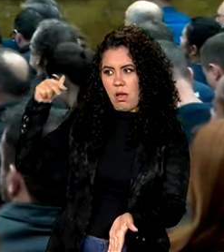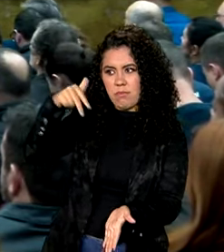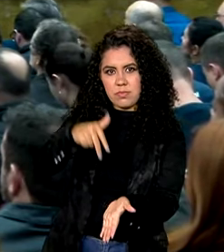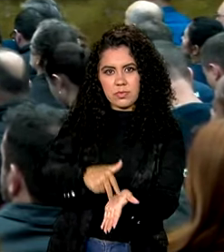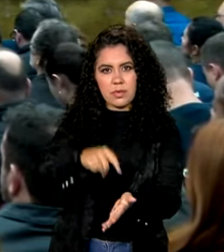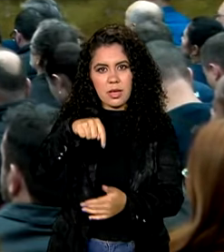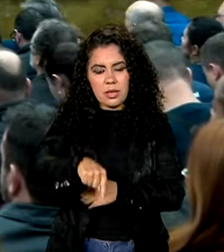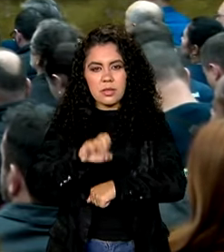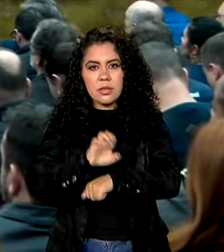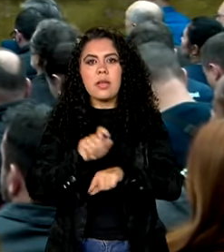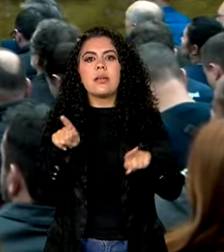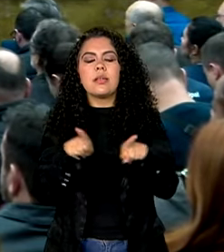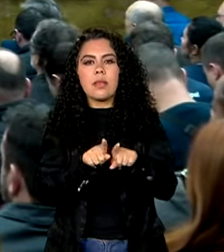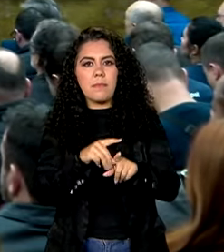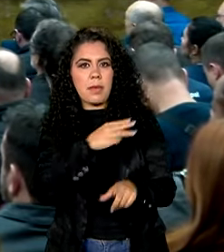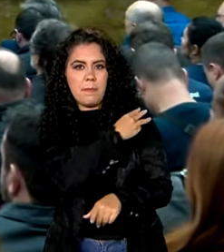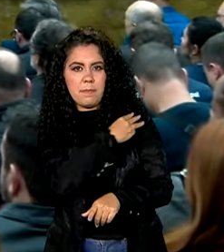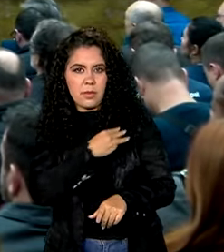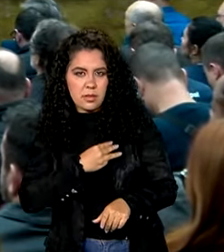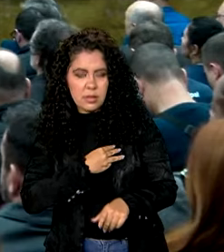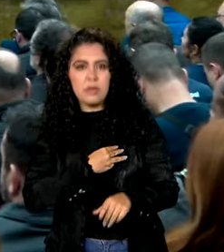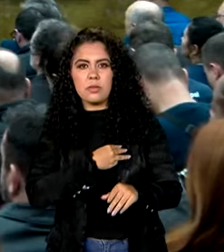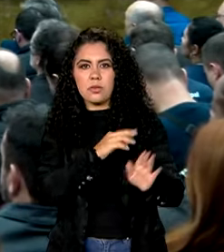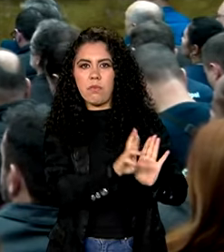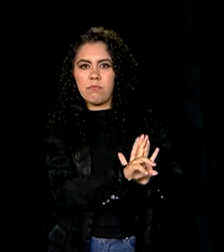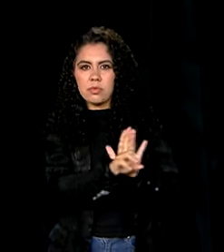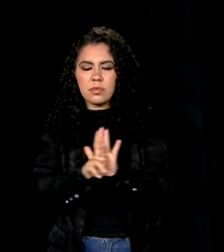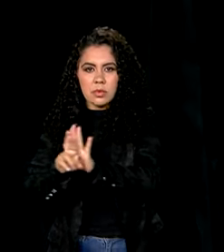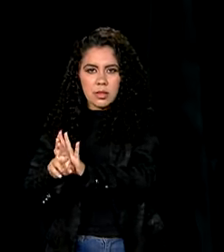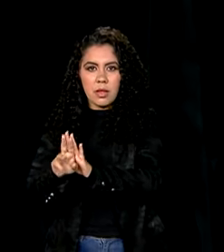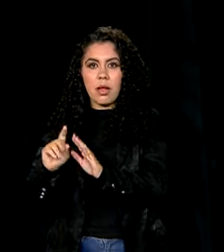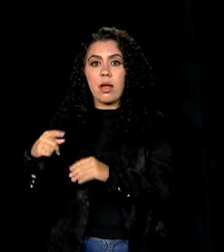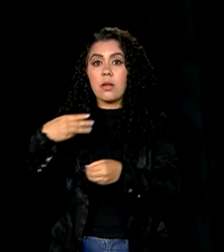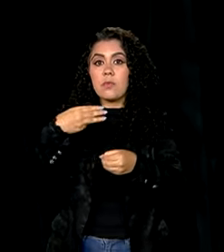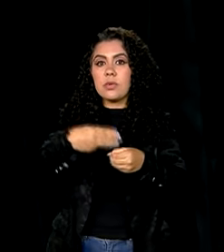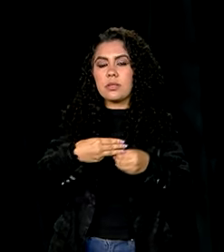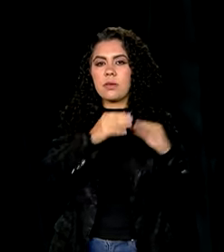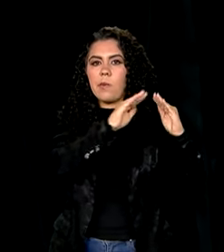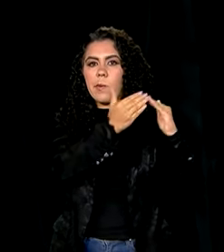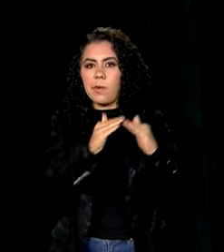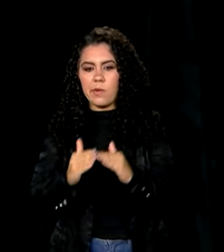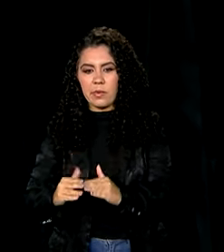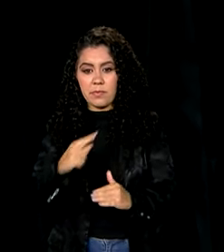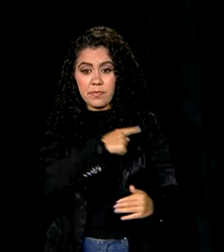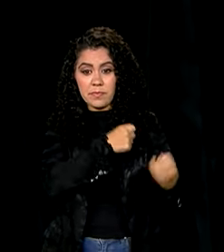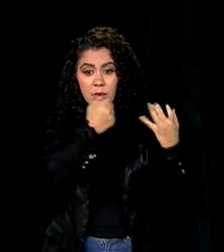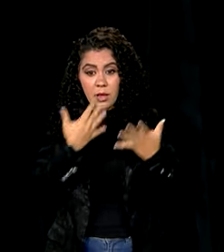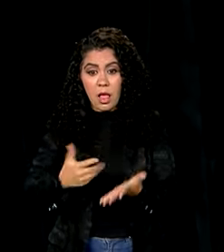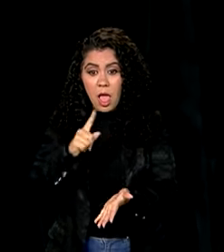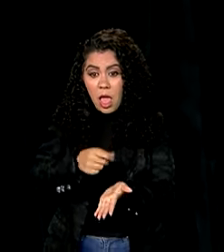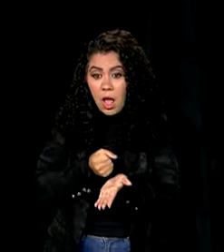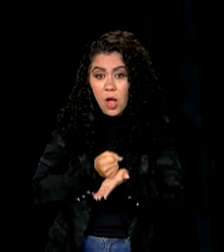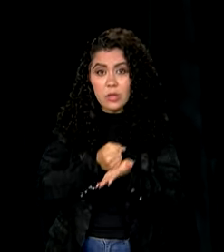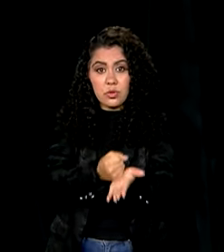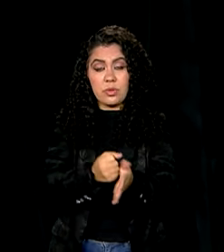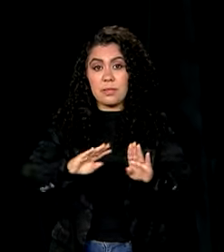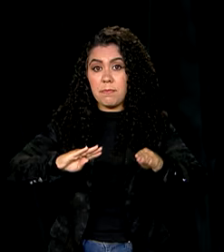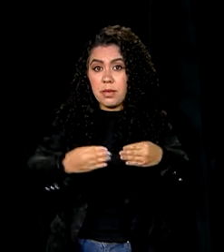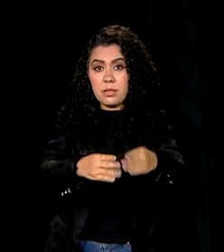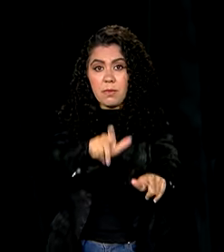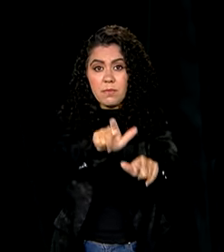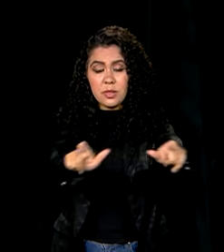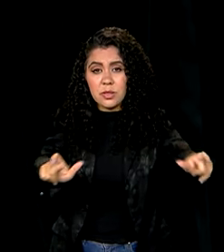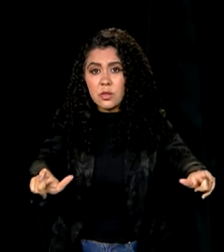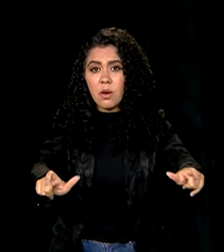e ministros à cidade gaúcha de São Leopoldo. É uma ajuda para as pessoas que perderam